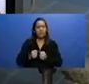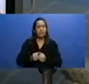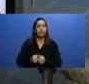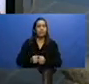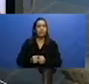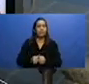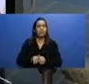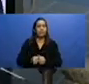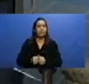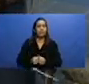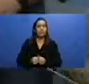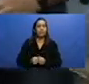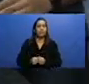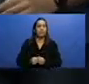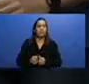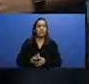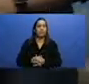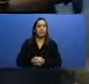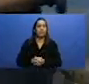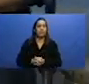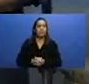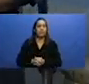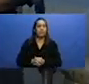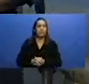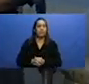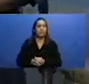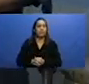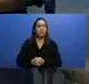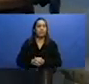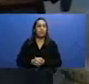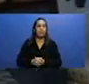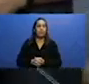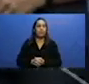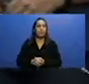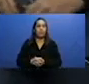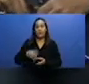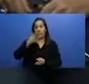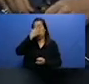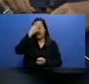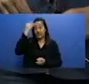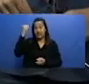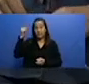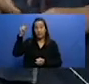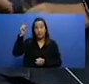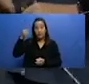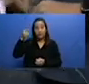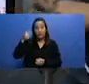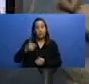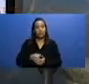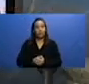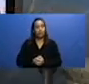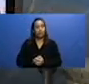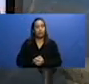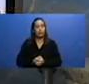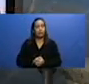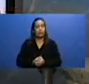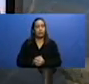possível. Coloca lá a resposta. Acentinho agudo também, tá vendo? Não esquece do acento, tá?